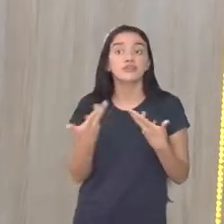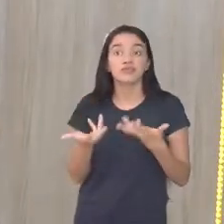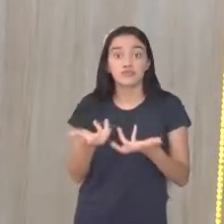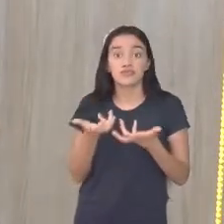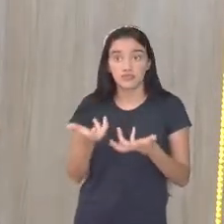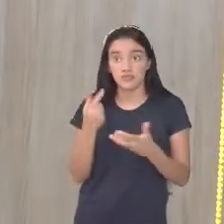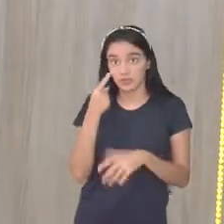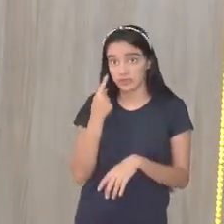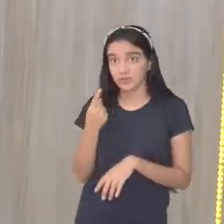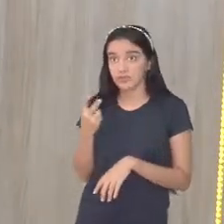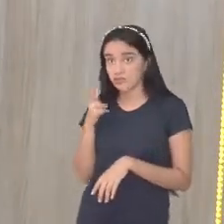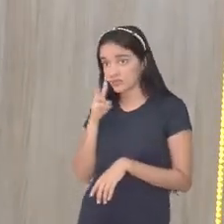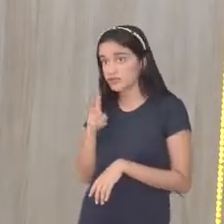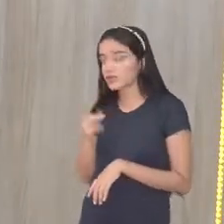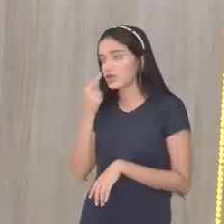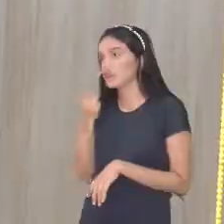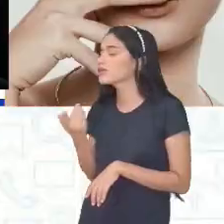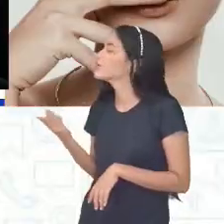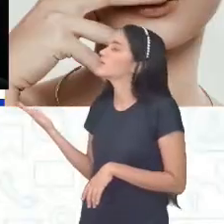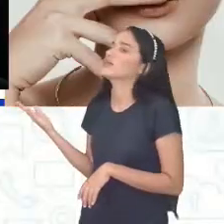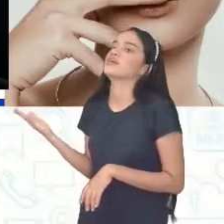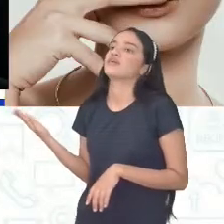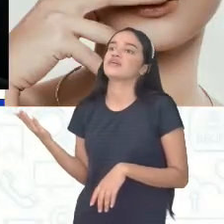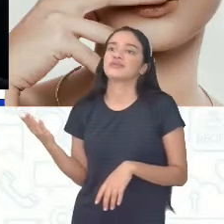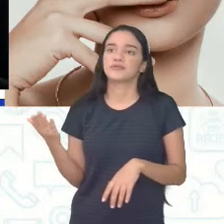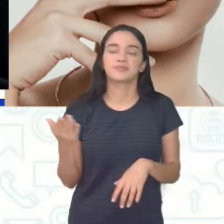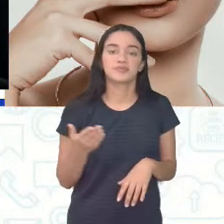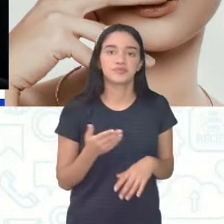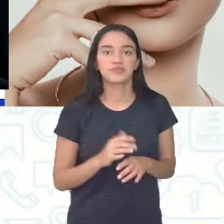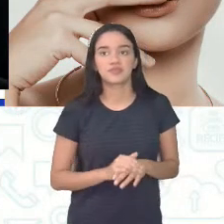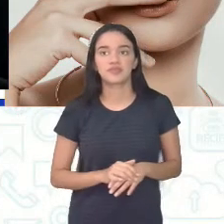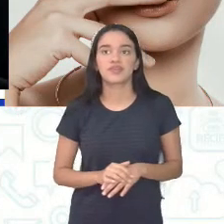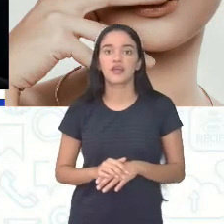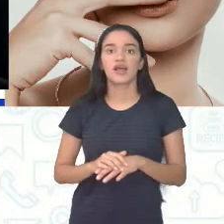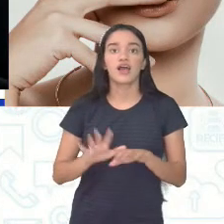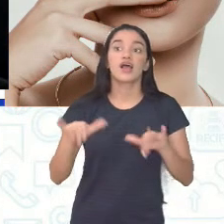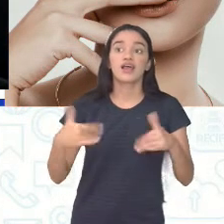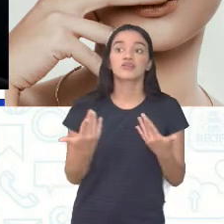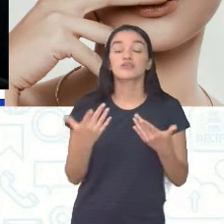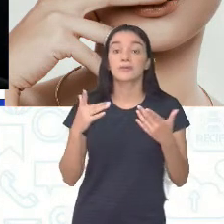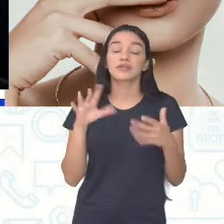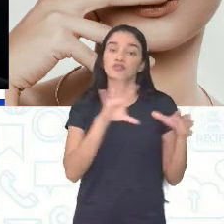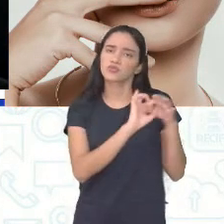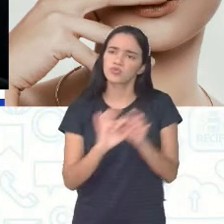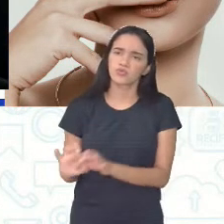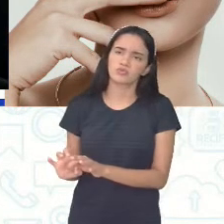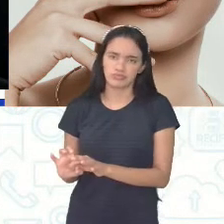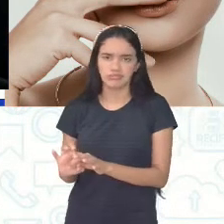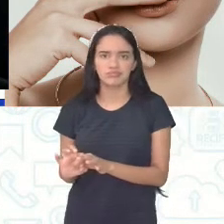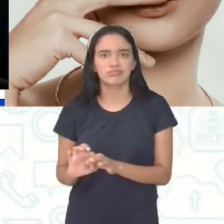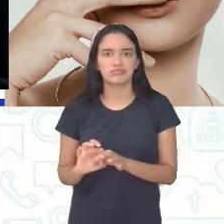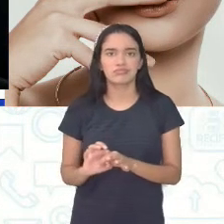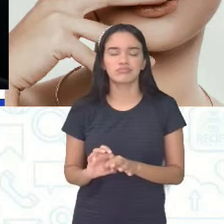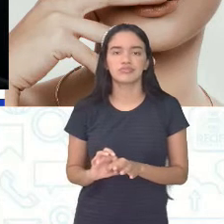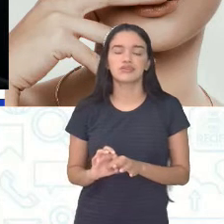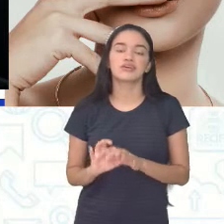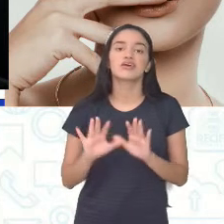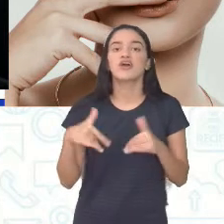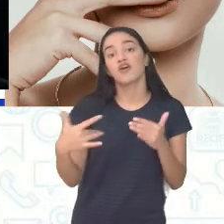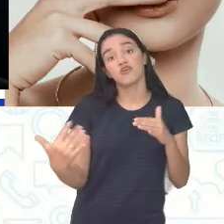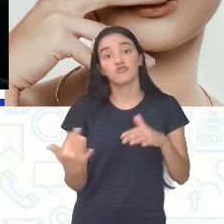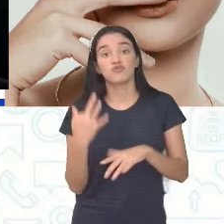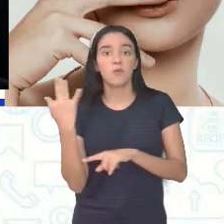expressão de triste, ou de preocupado, e o modelo não sabia fazer.